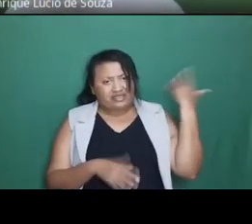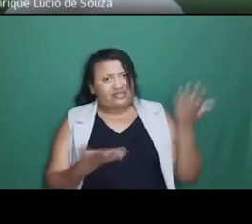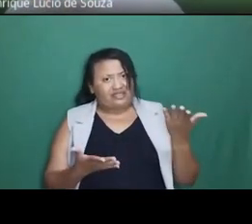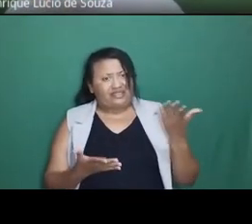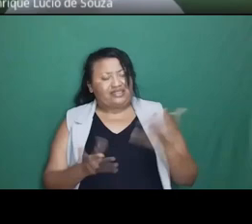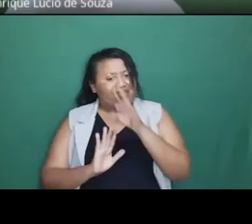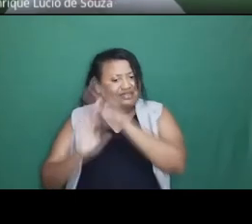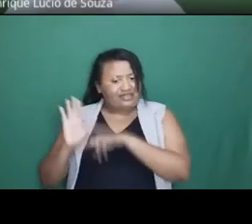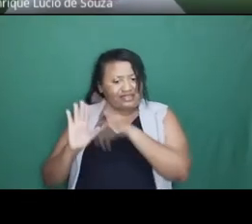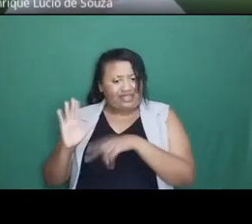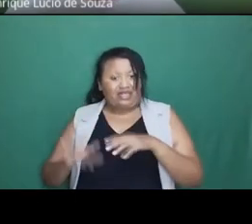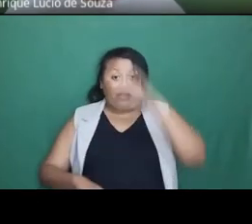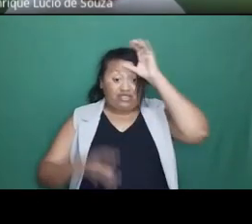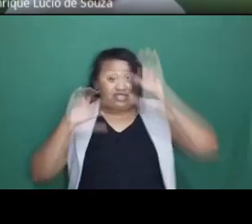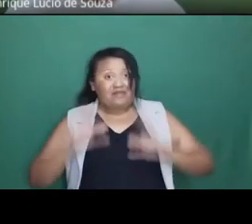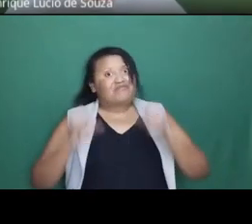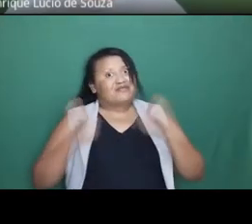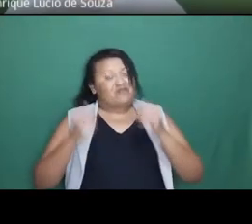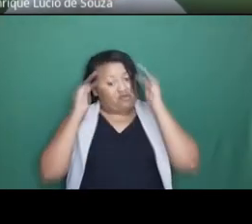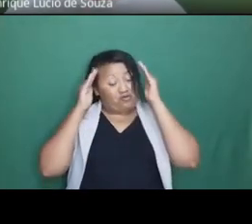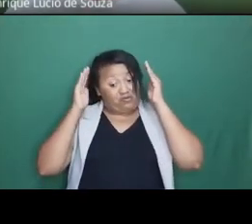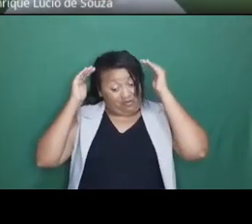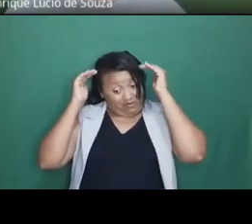educados para obedecer de forma Incondicional